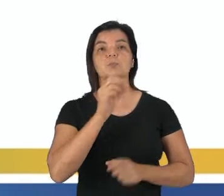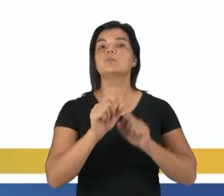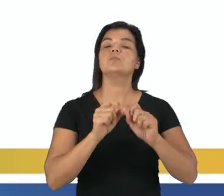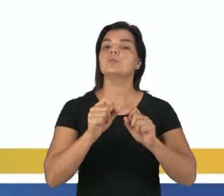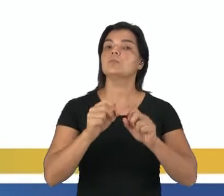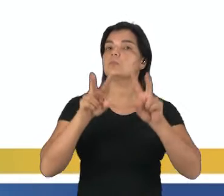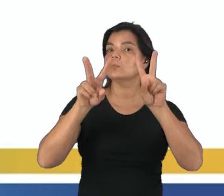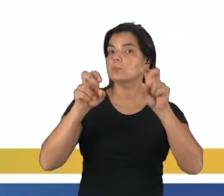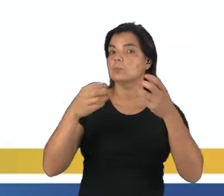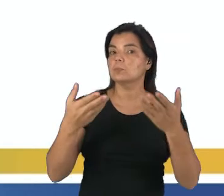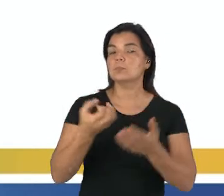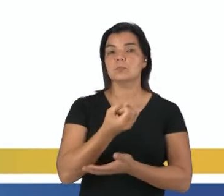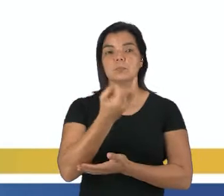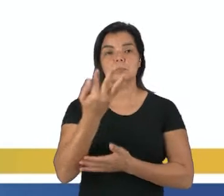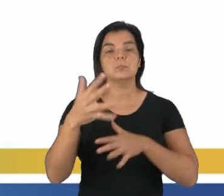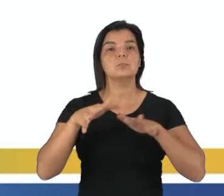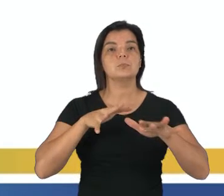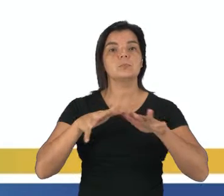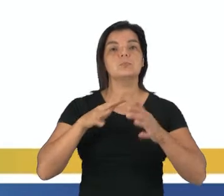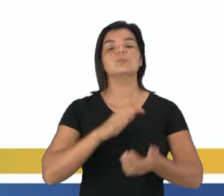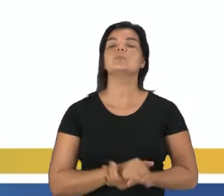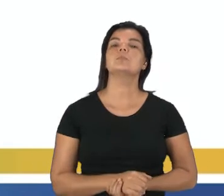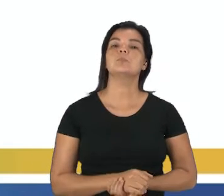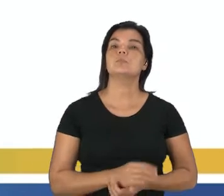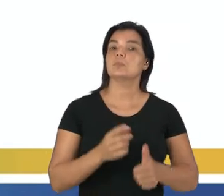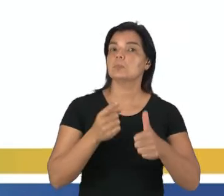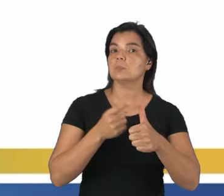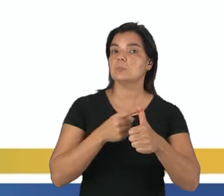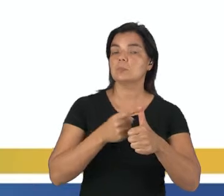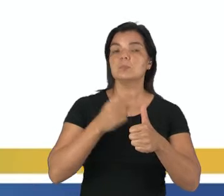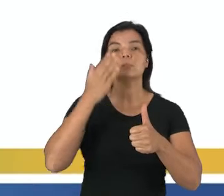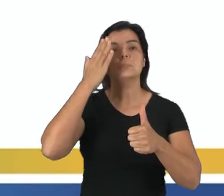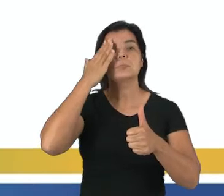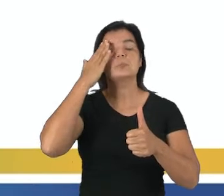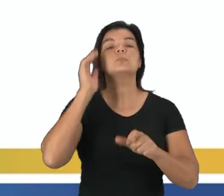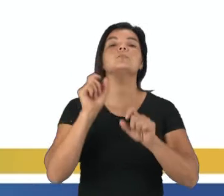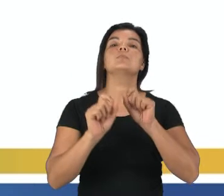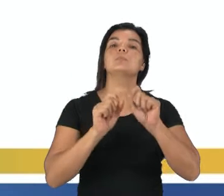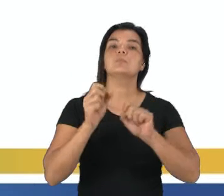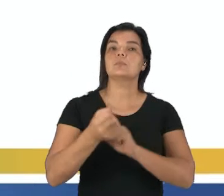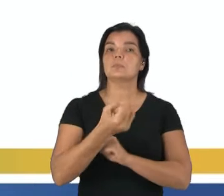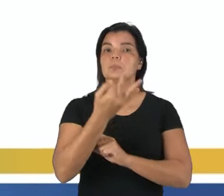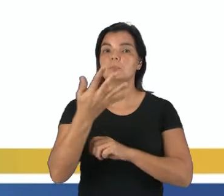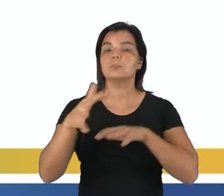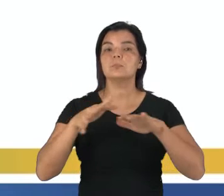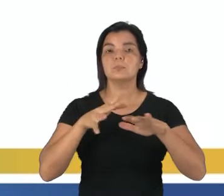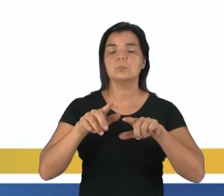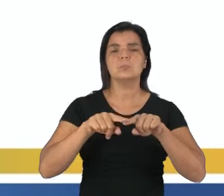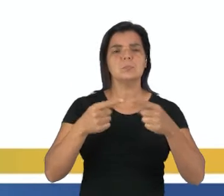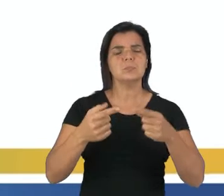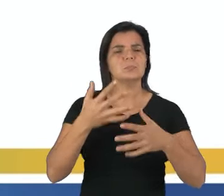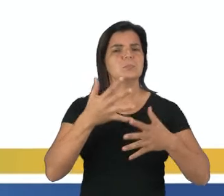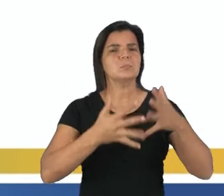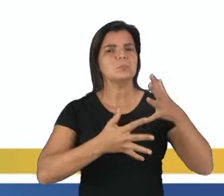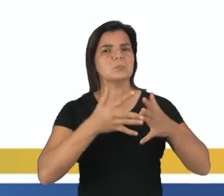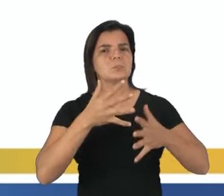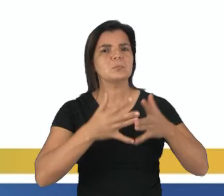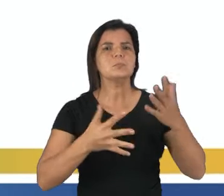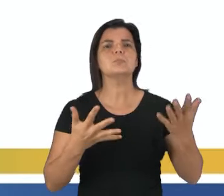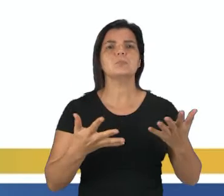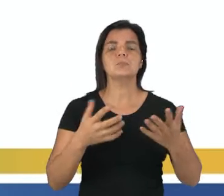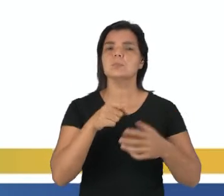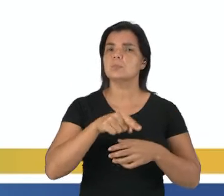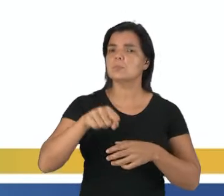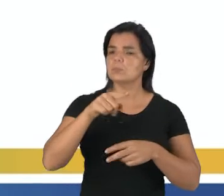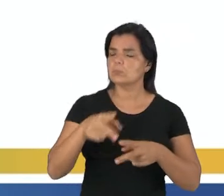respeito desse assunto, né, sobre quantidade de movimento. Então, o primeiro passo é entender o que é quantidade de movimento, porque fica um pouco confuso,